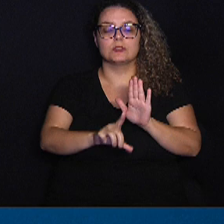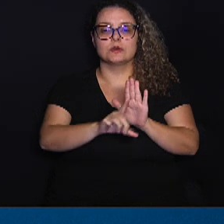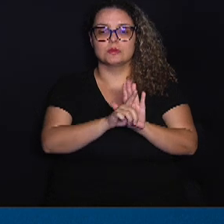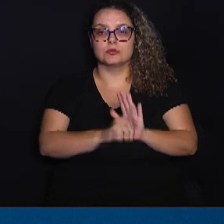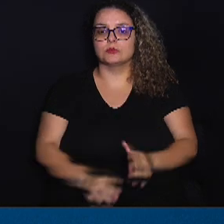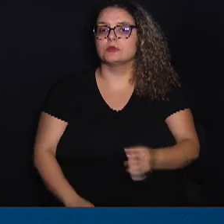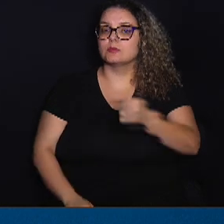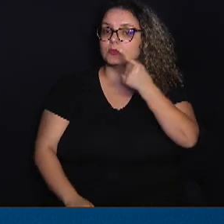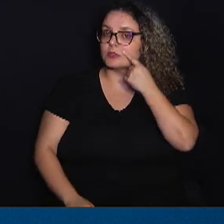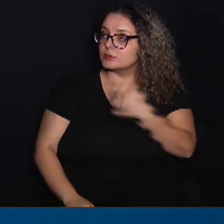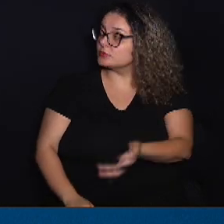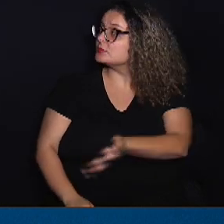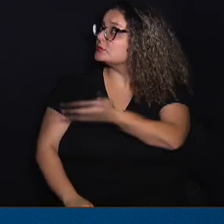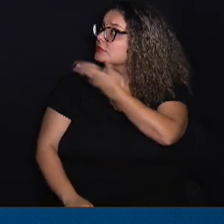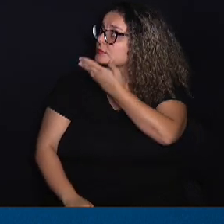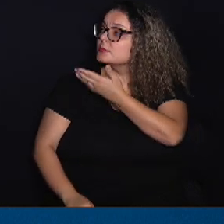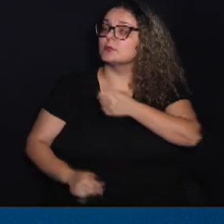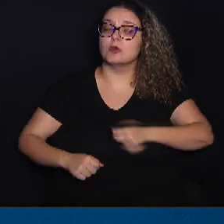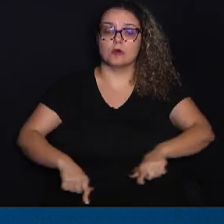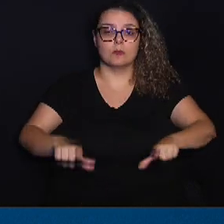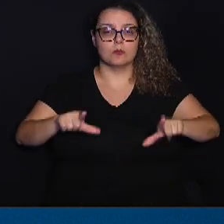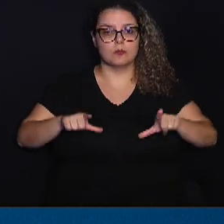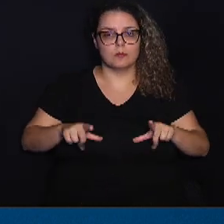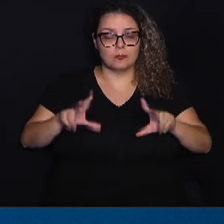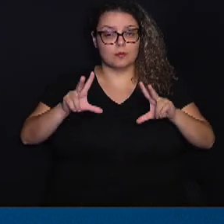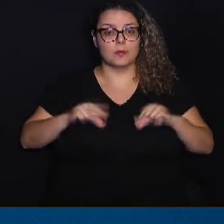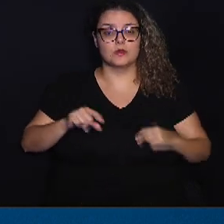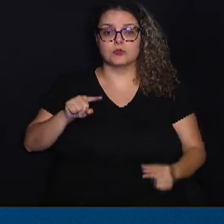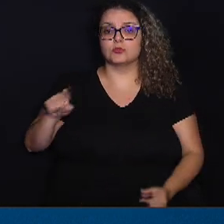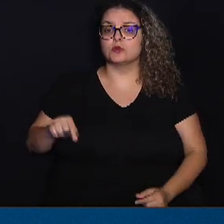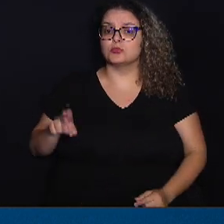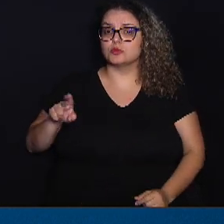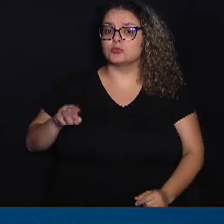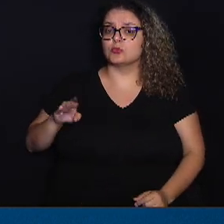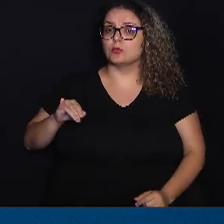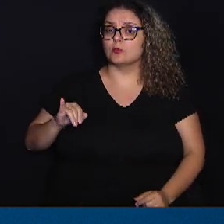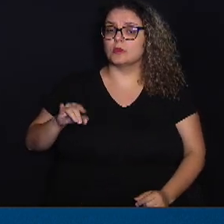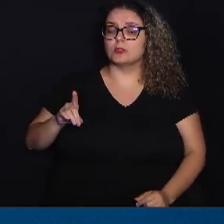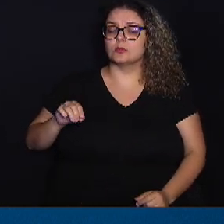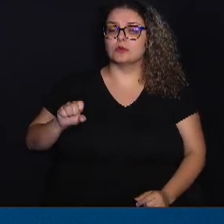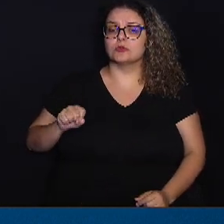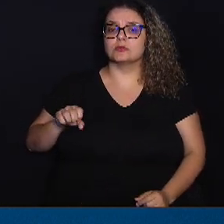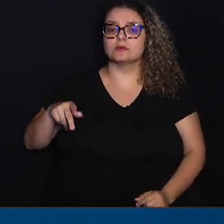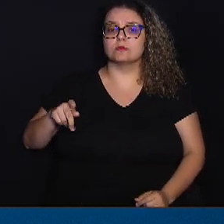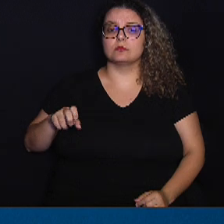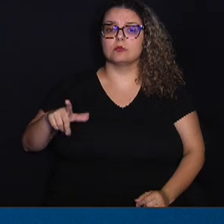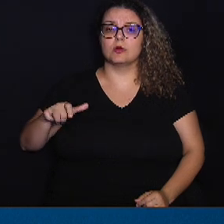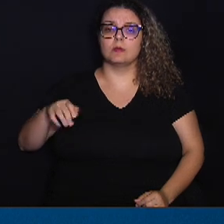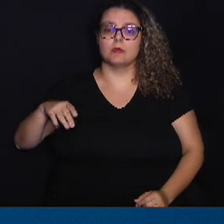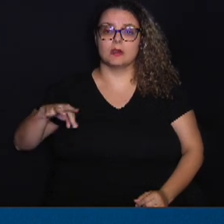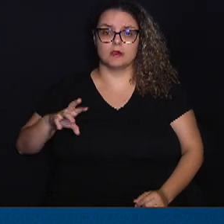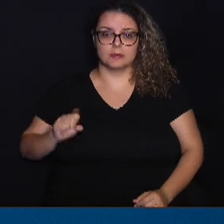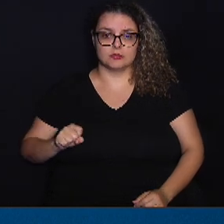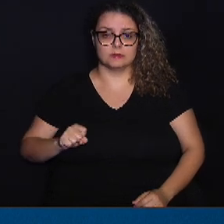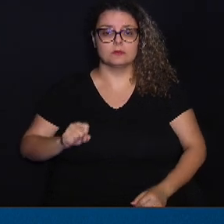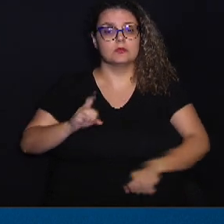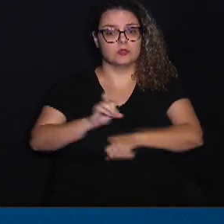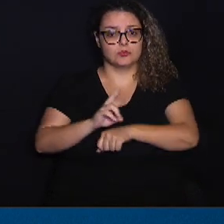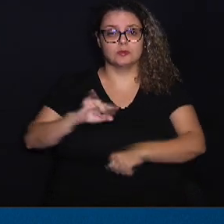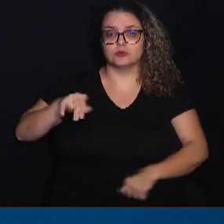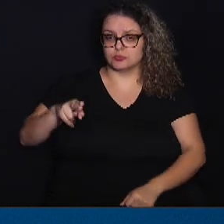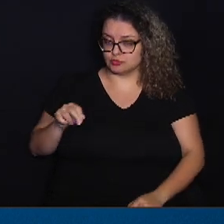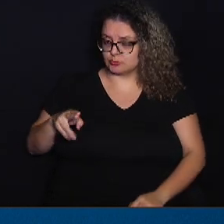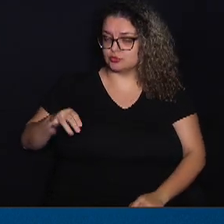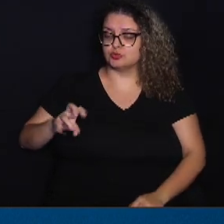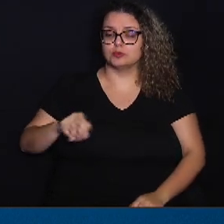que concede o diploma de mérito Zumbi dos Palmares ao professor Dr Germano rigassi Júnior homenageado é o